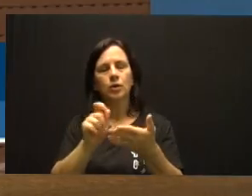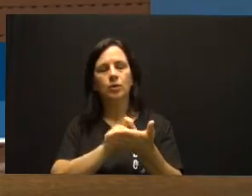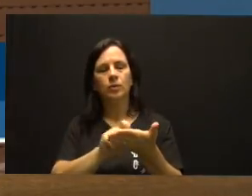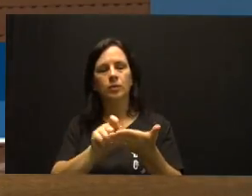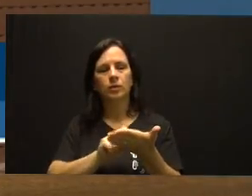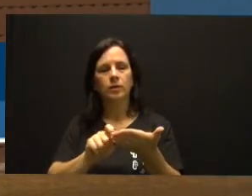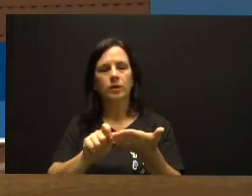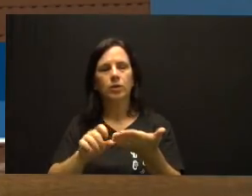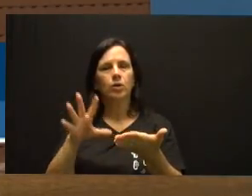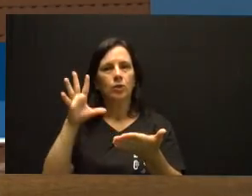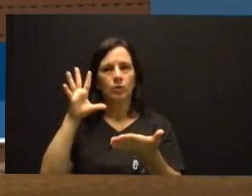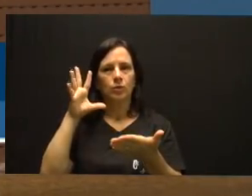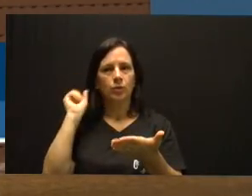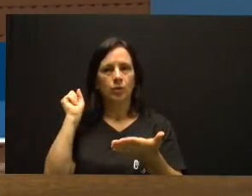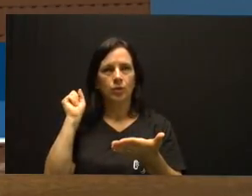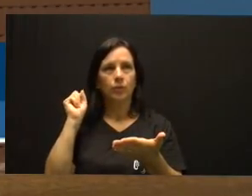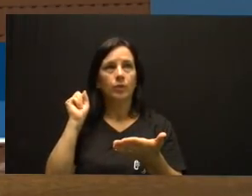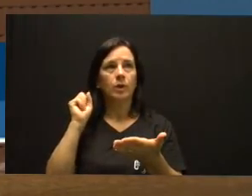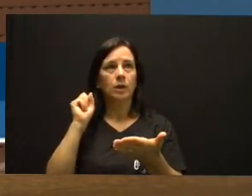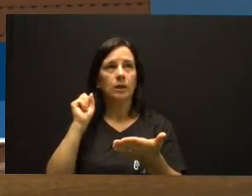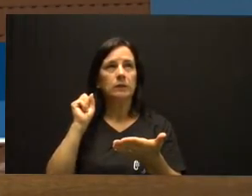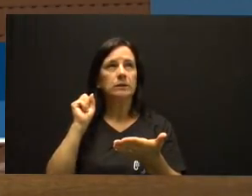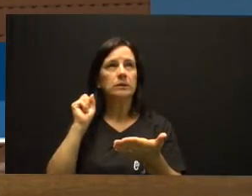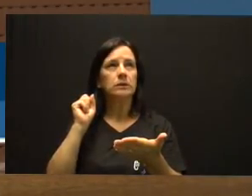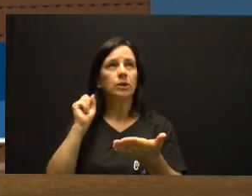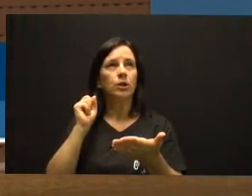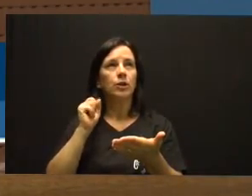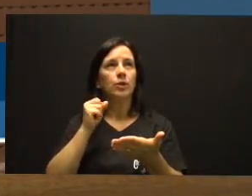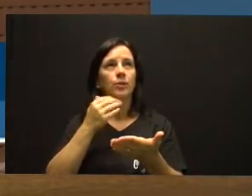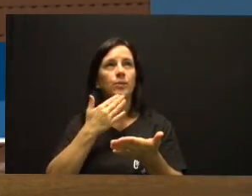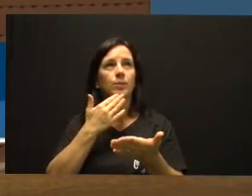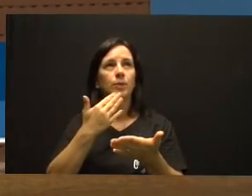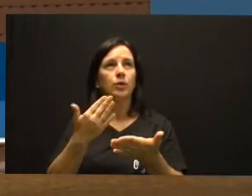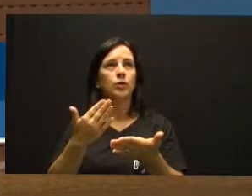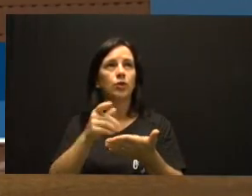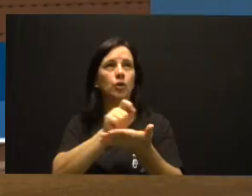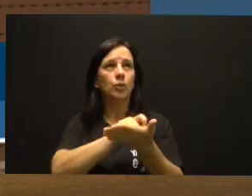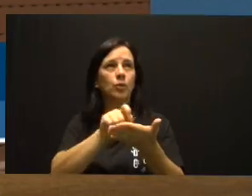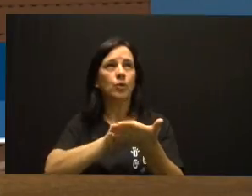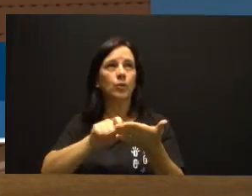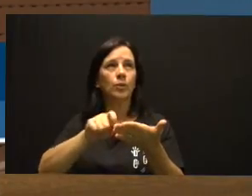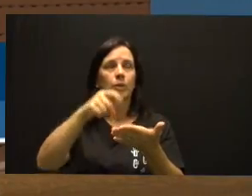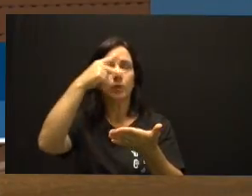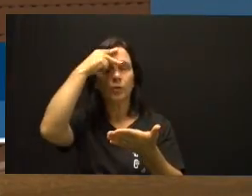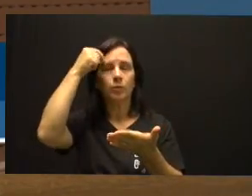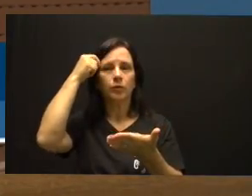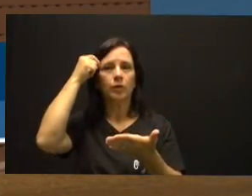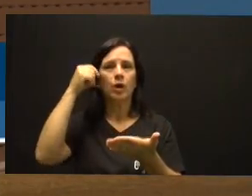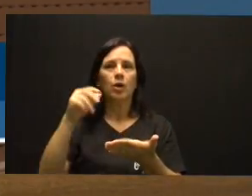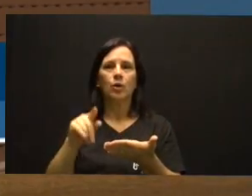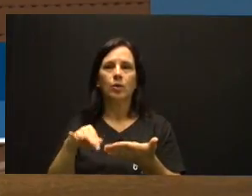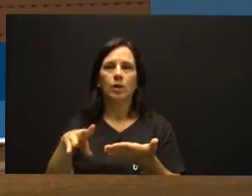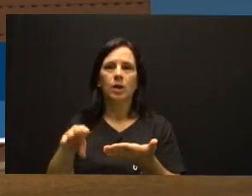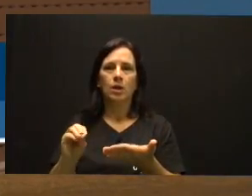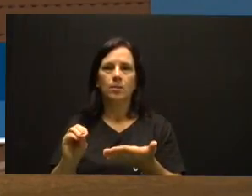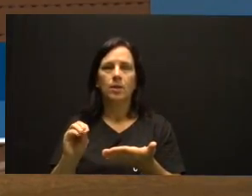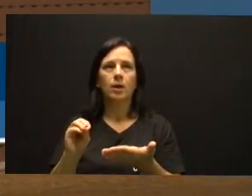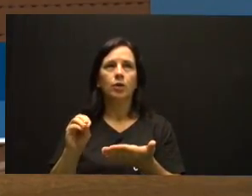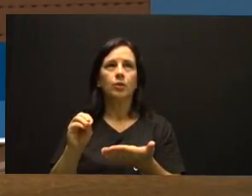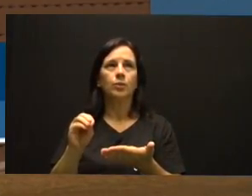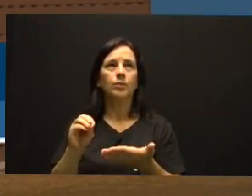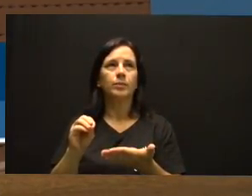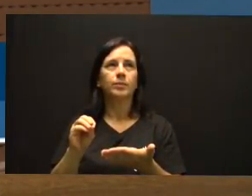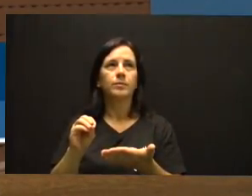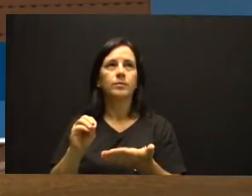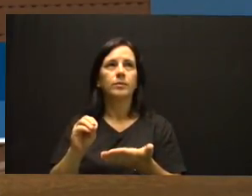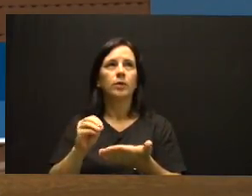formalidades regimentárias do ouvido doutor plenário, a expedição do ofício do excelentíssimo senhor Ademário da Silva Oliveira, prefeito